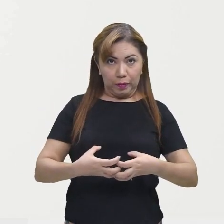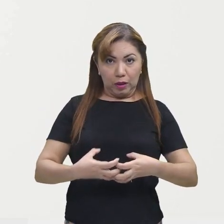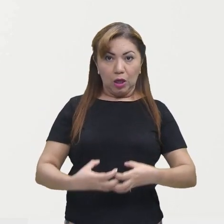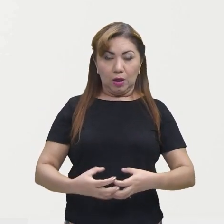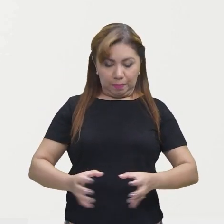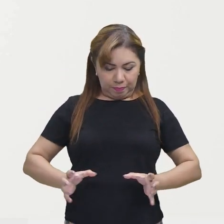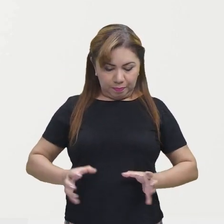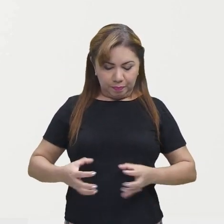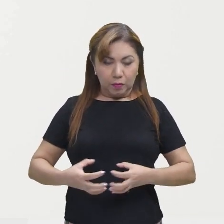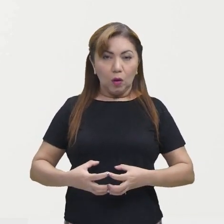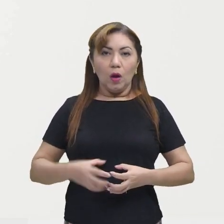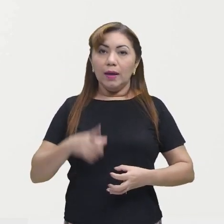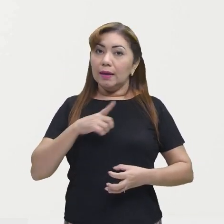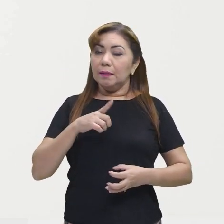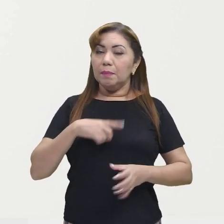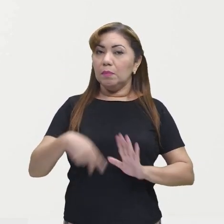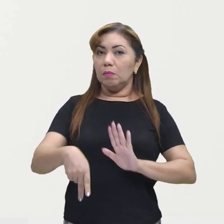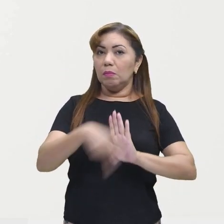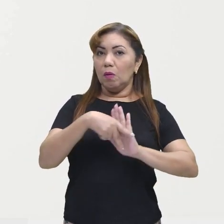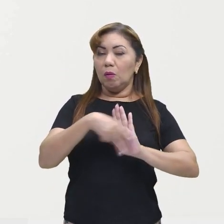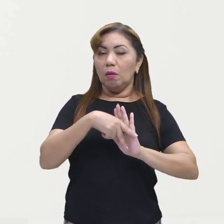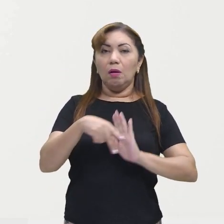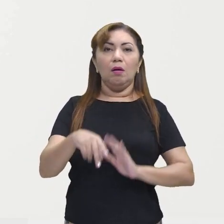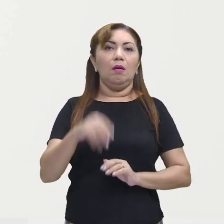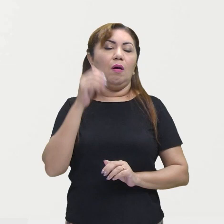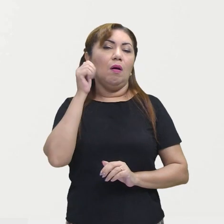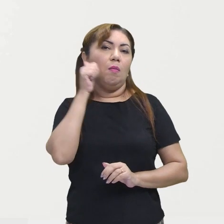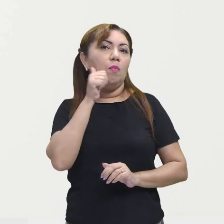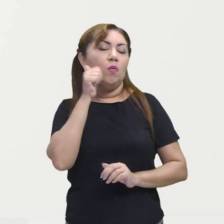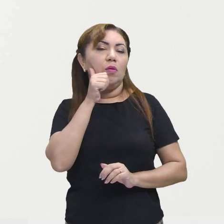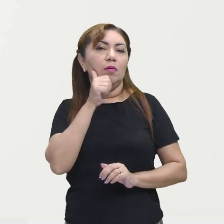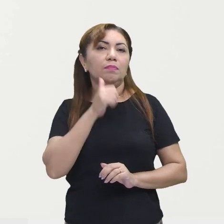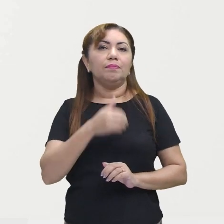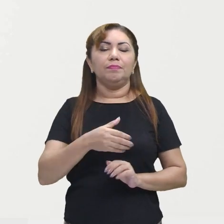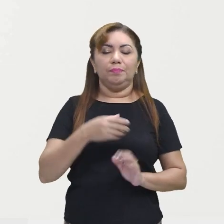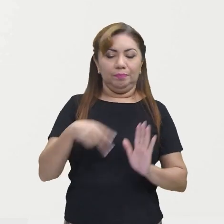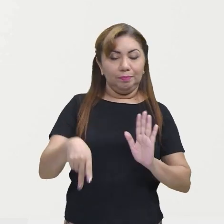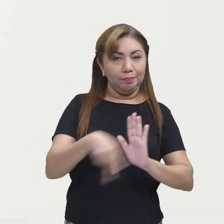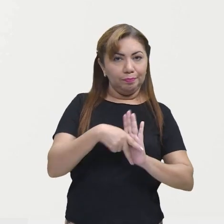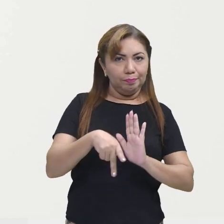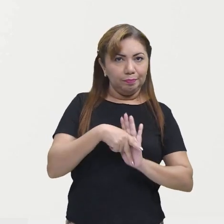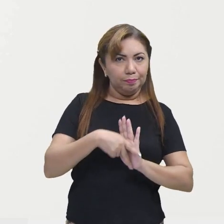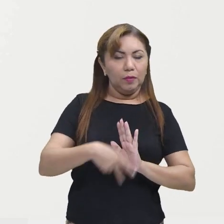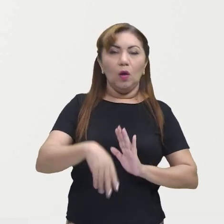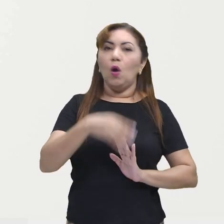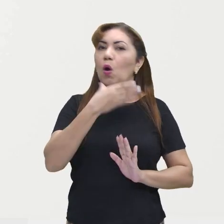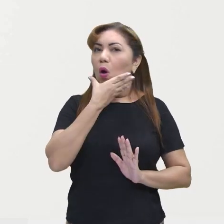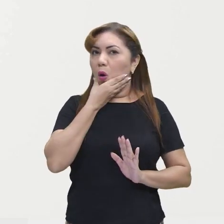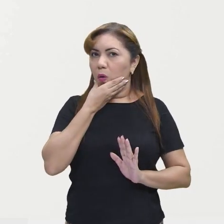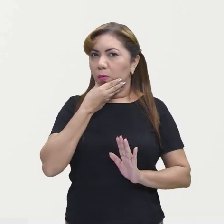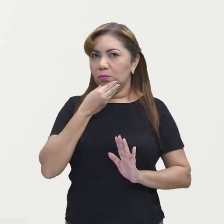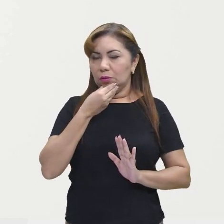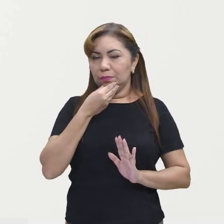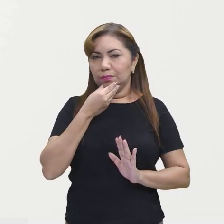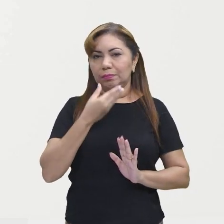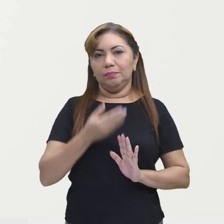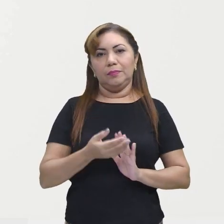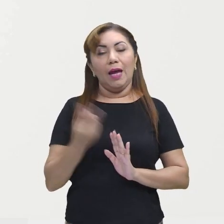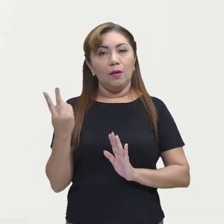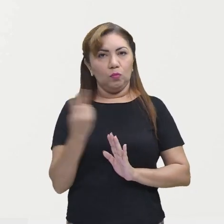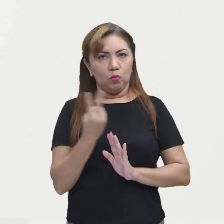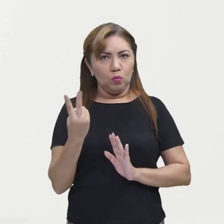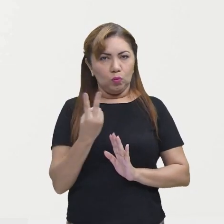eles se complementam para que ocorra a fecundação e, por conta disso, gere o